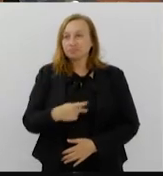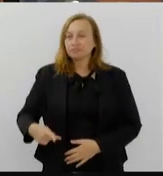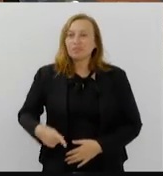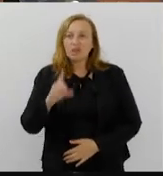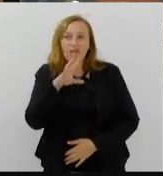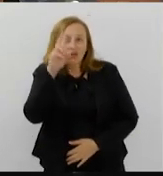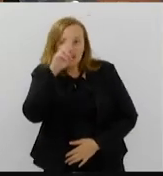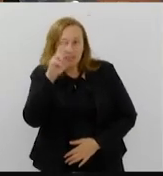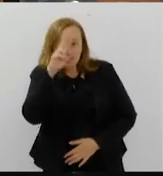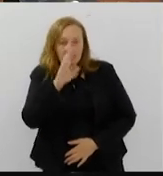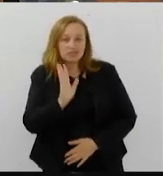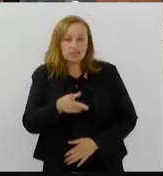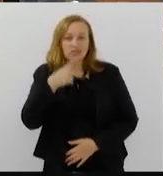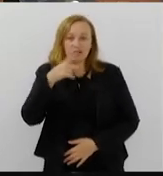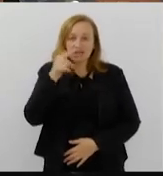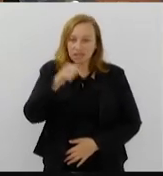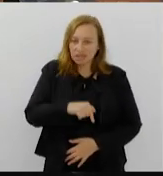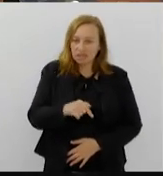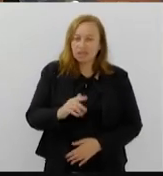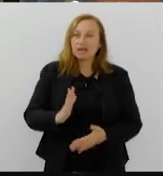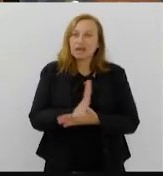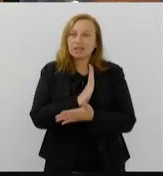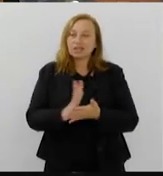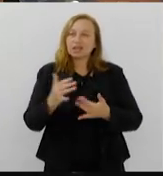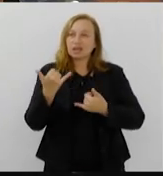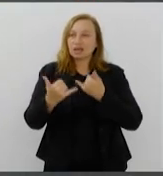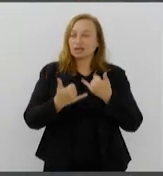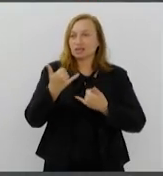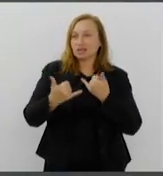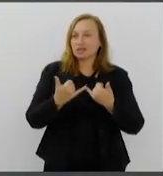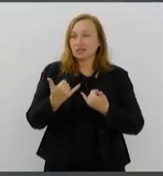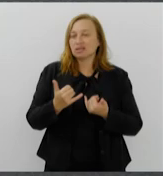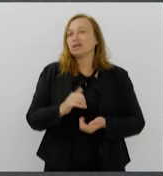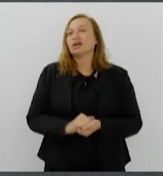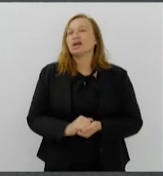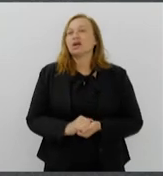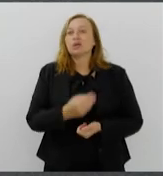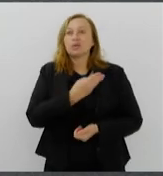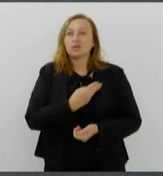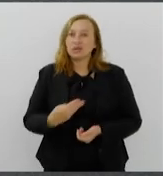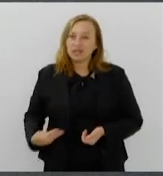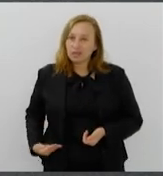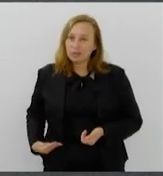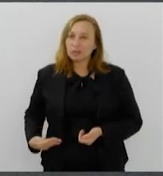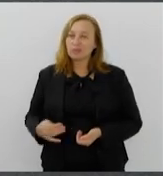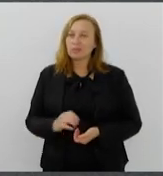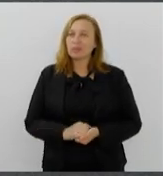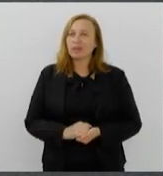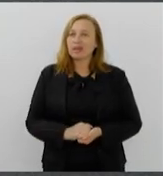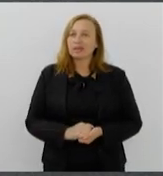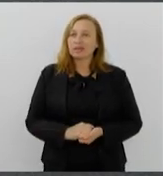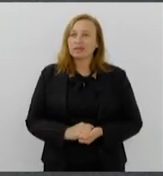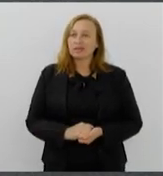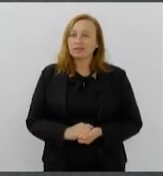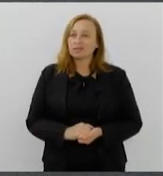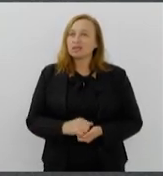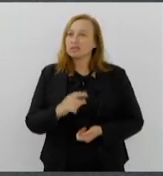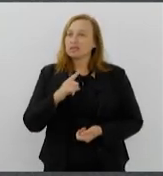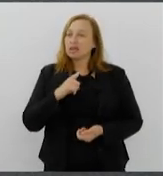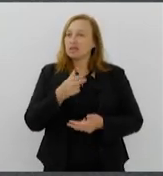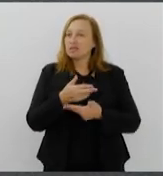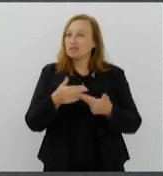muitas vezes, eu já falei aqui, as pessoas ficam rindo, que o governador tem